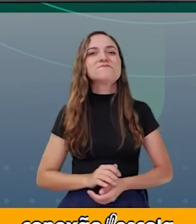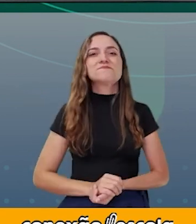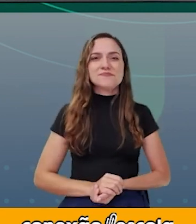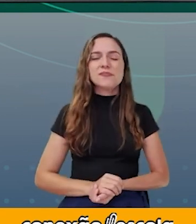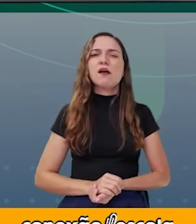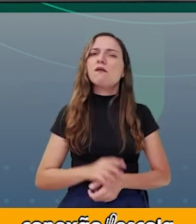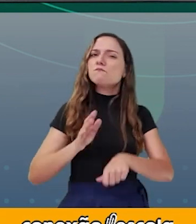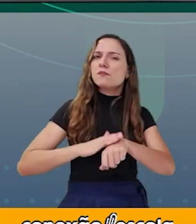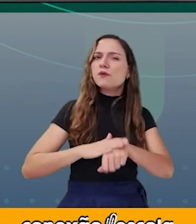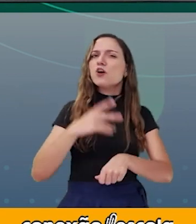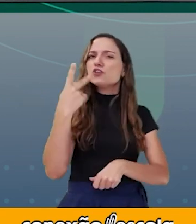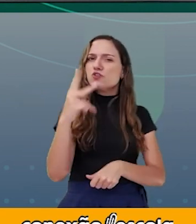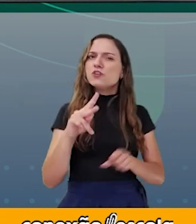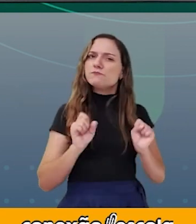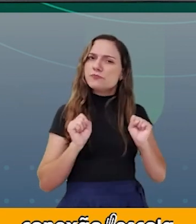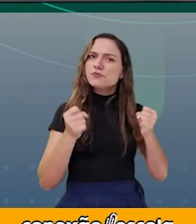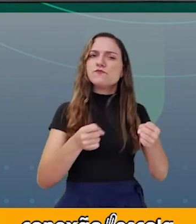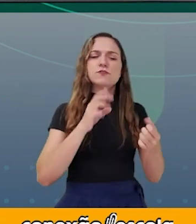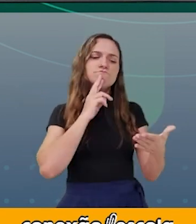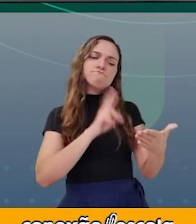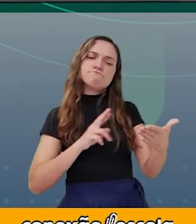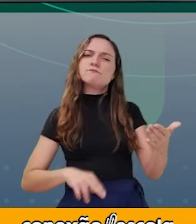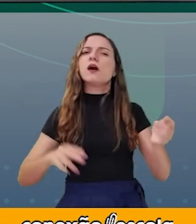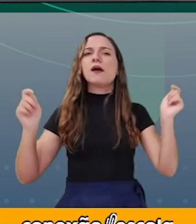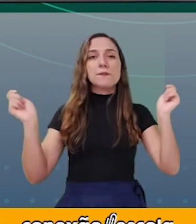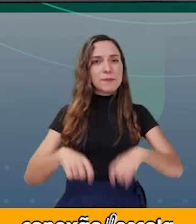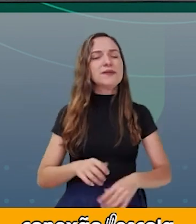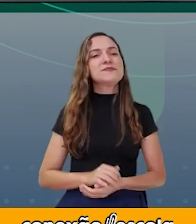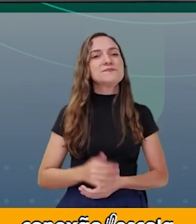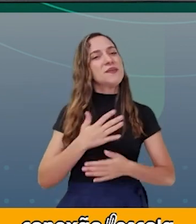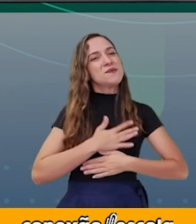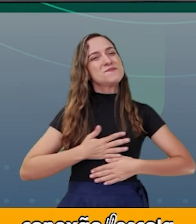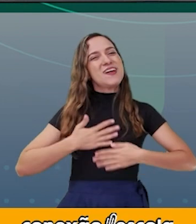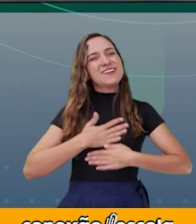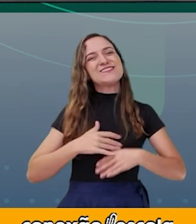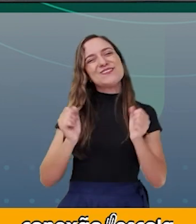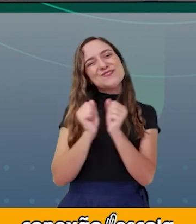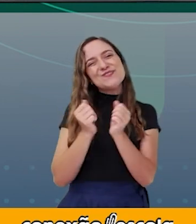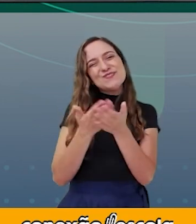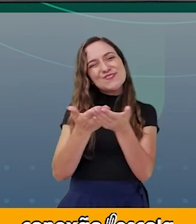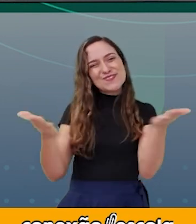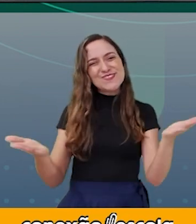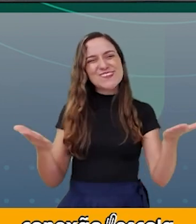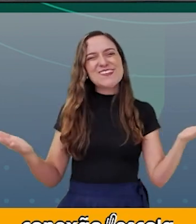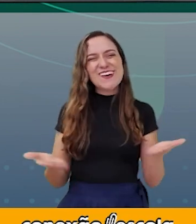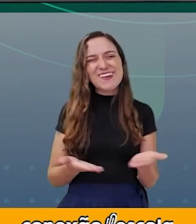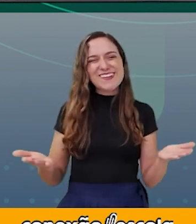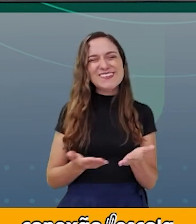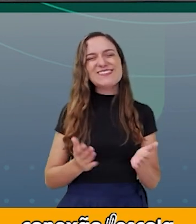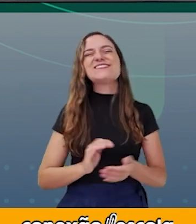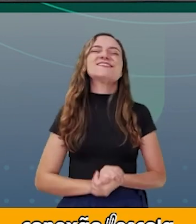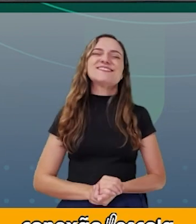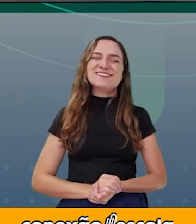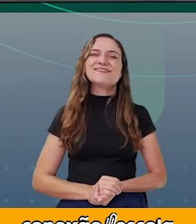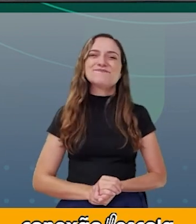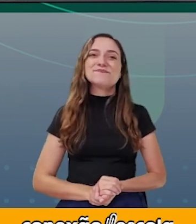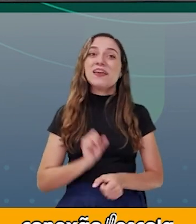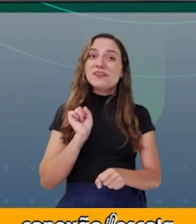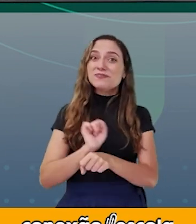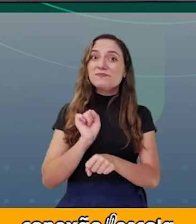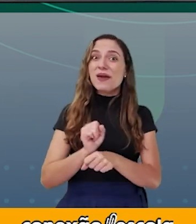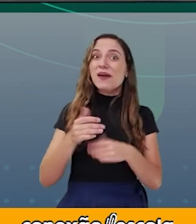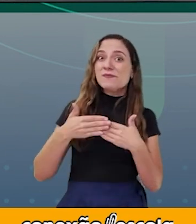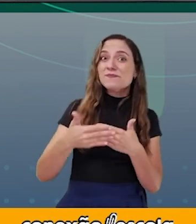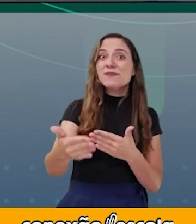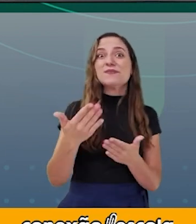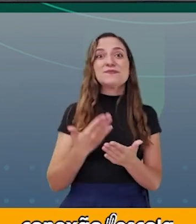para você mesmo que você é capaz. Foi um prazer estar com você mais uma vez. Eu te